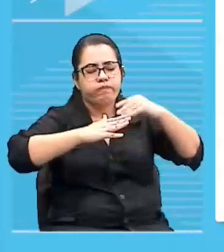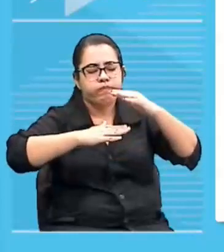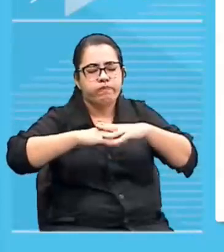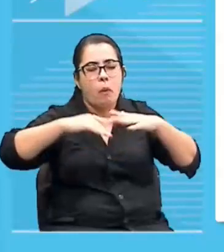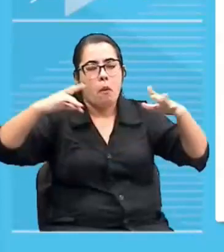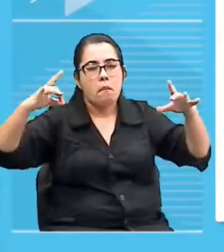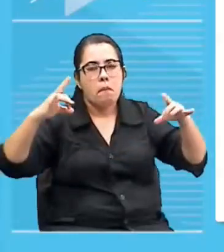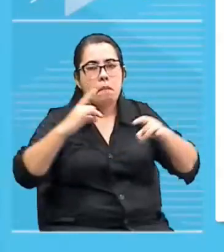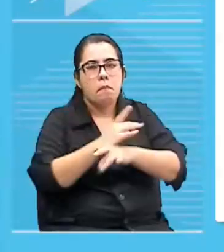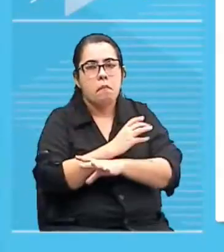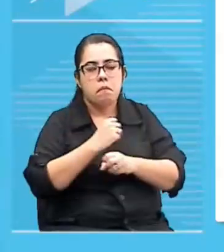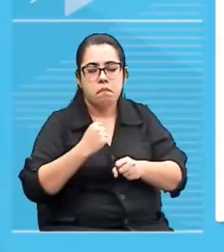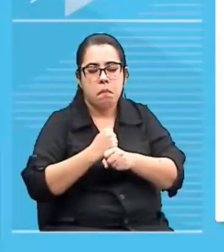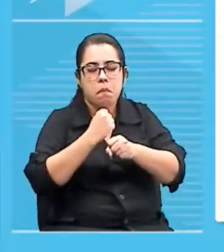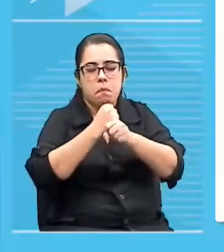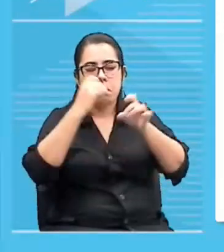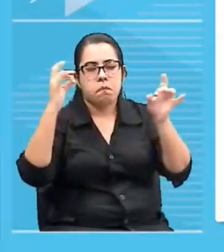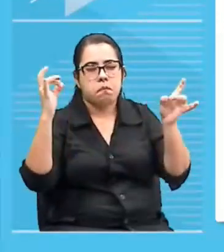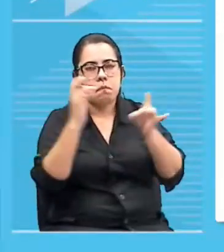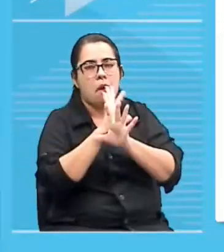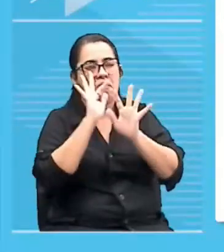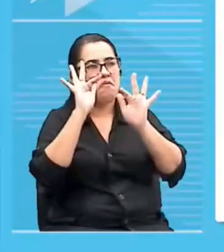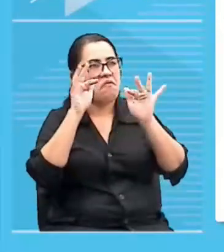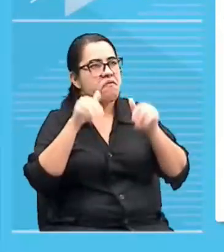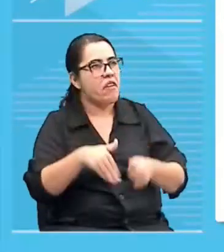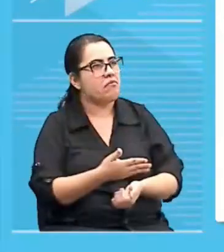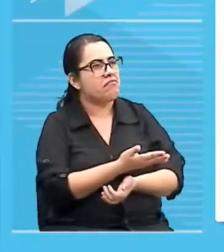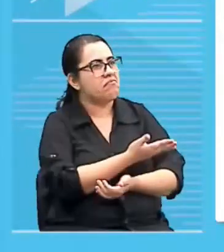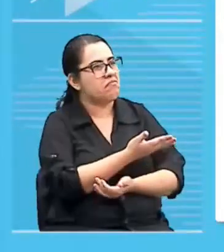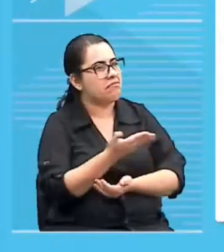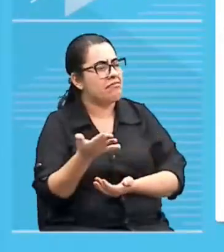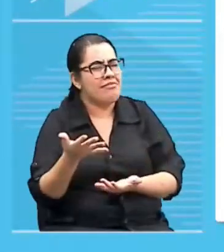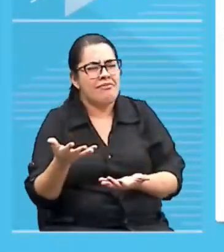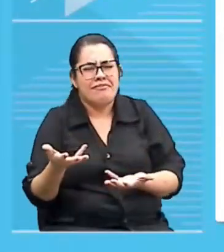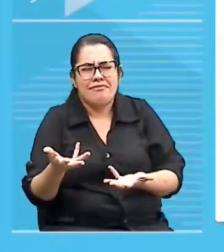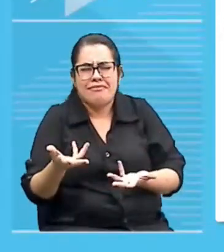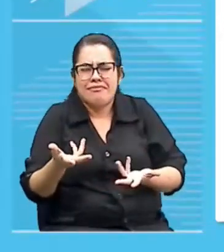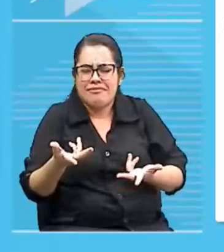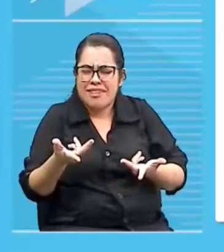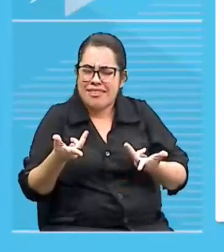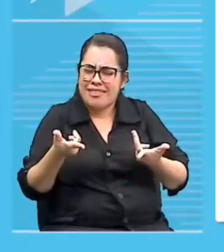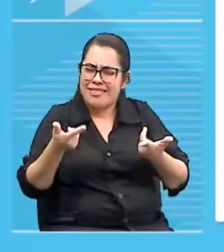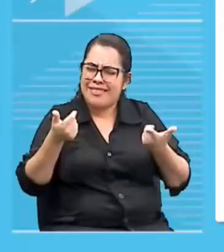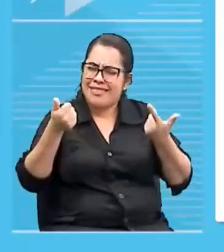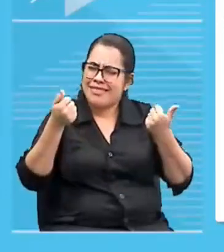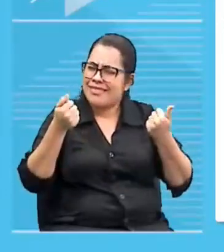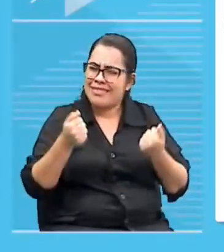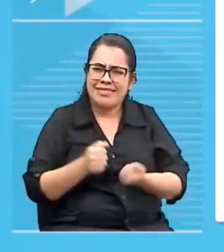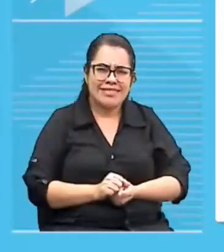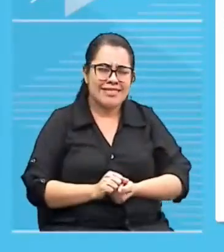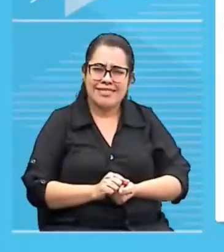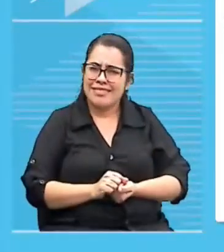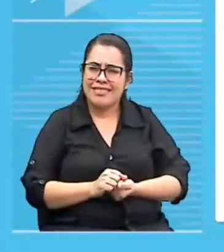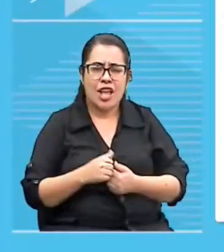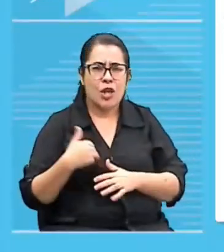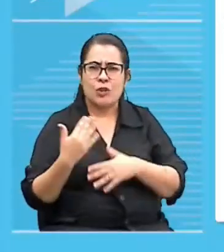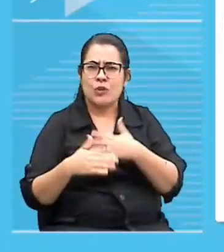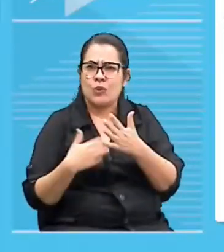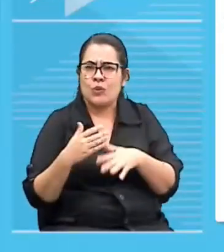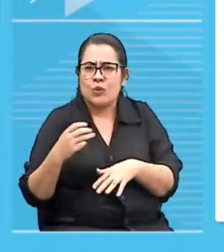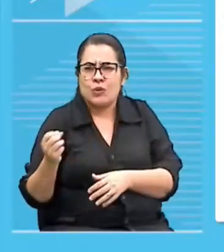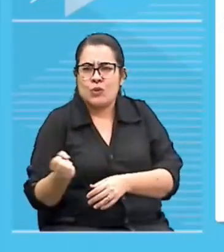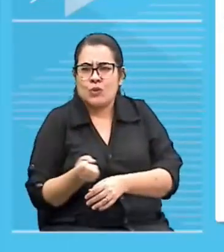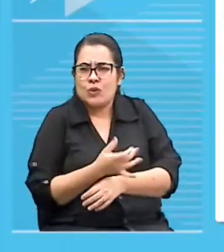até finalizar toda a construção. Turma, isso aqui é fantástico, tá? Isso aqui é uma grande